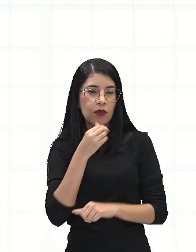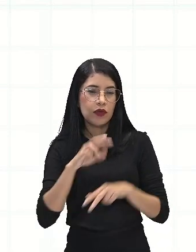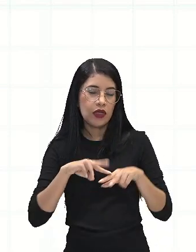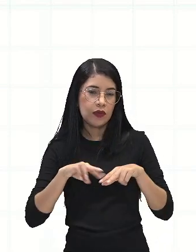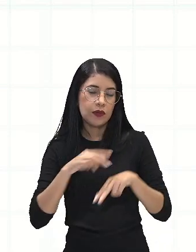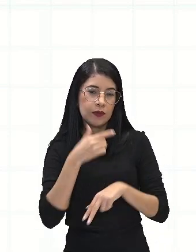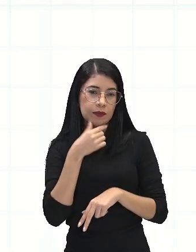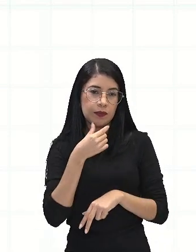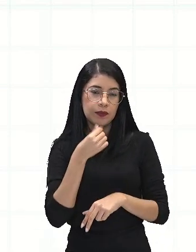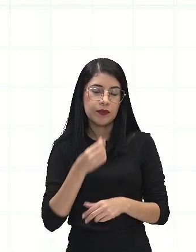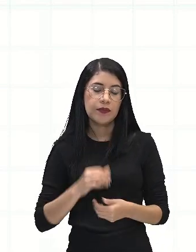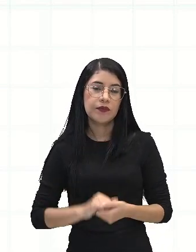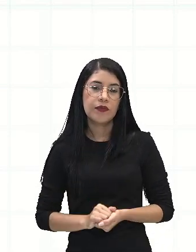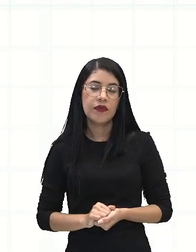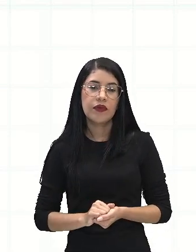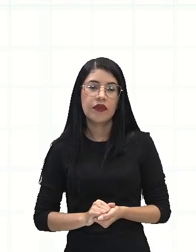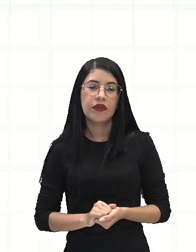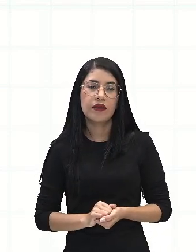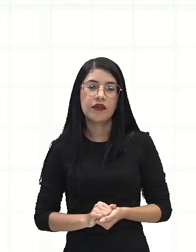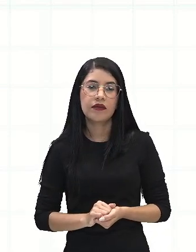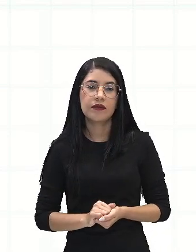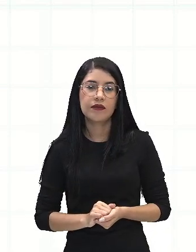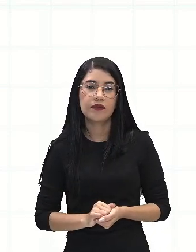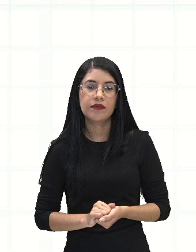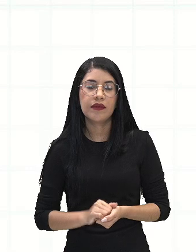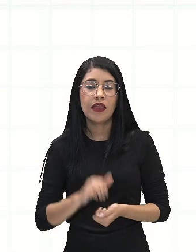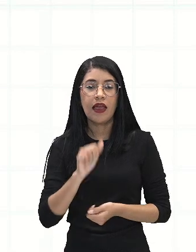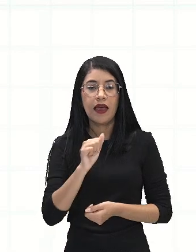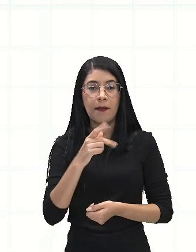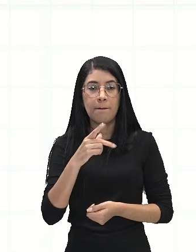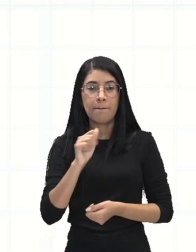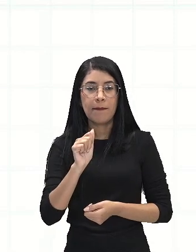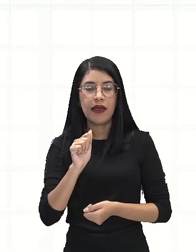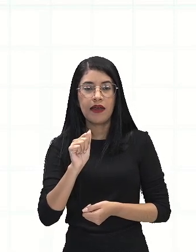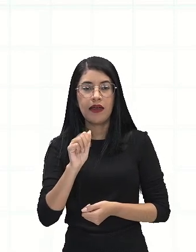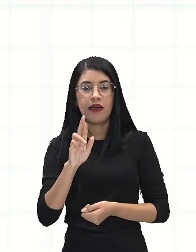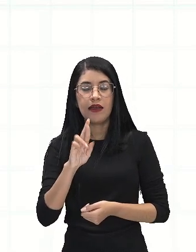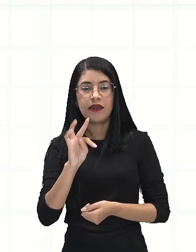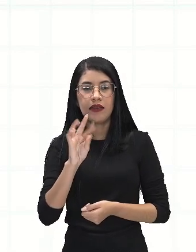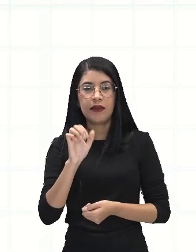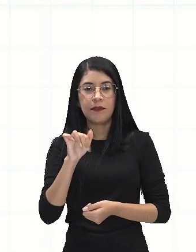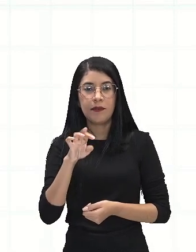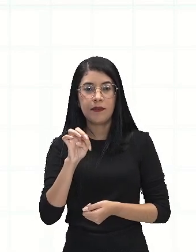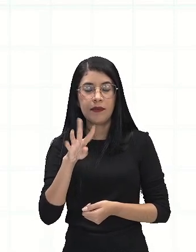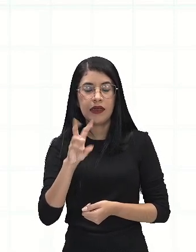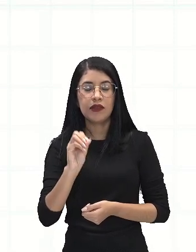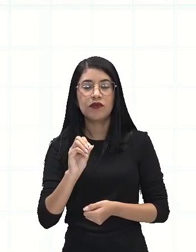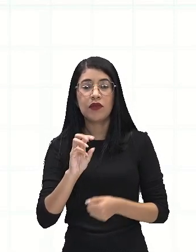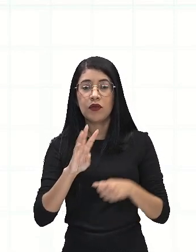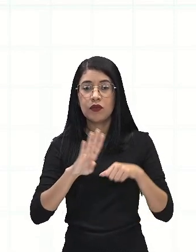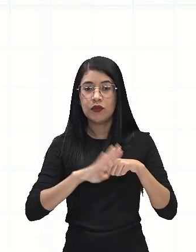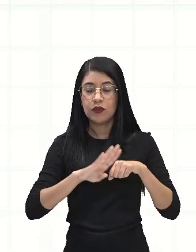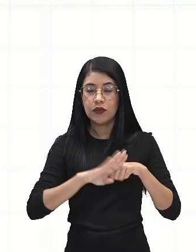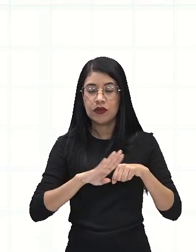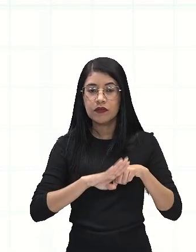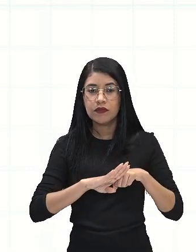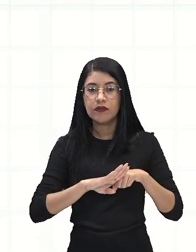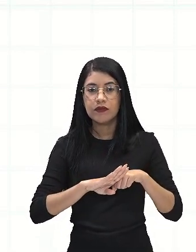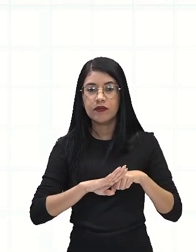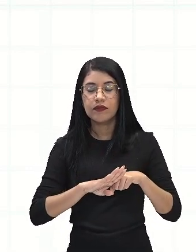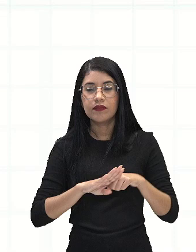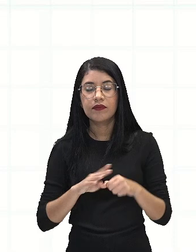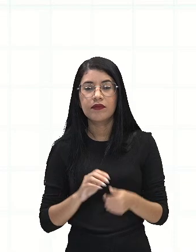segundo exemplo, eu tenho apartamento. Apartamento é um substantivo,